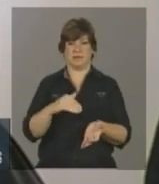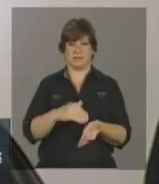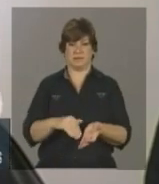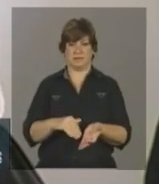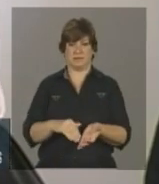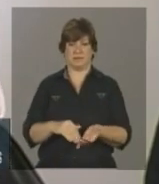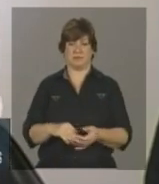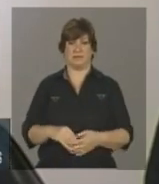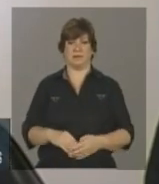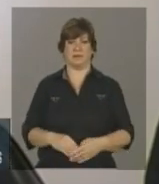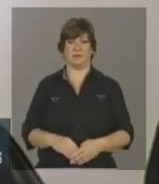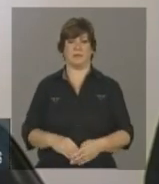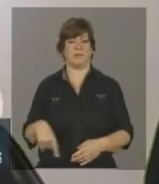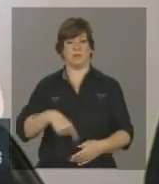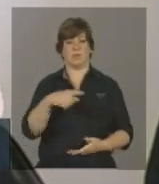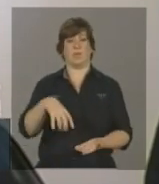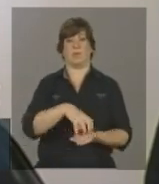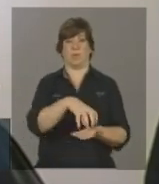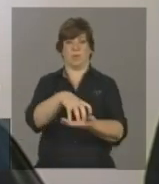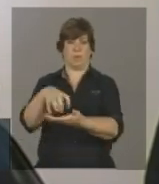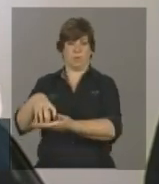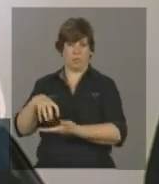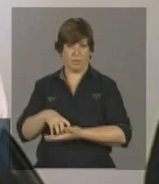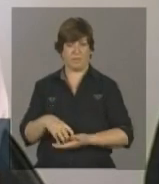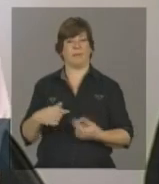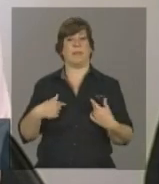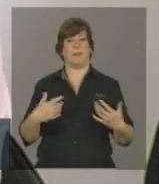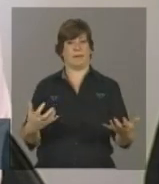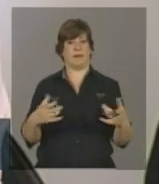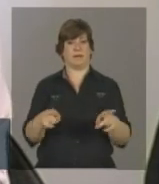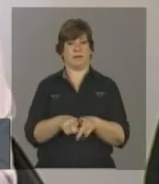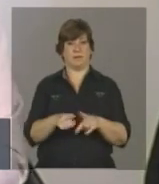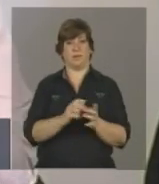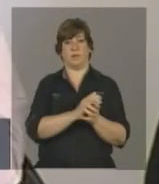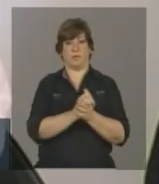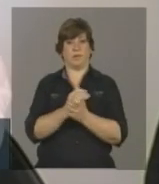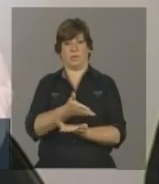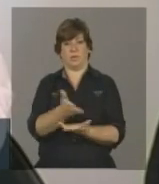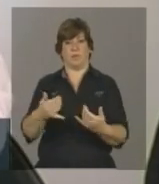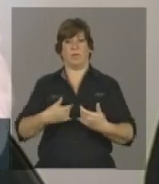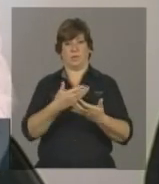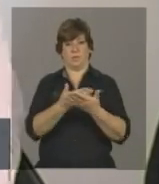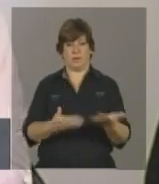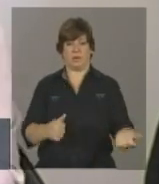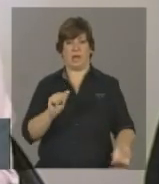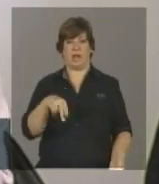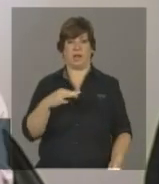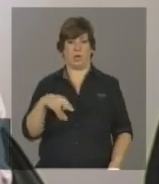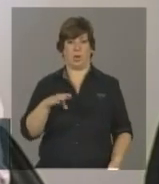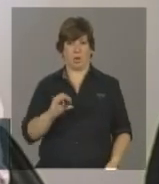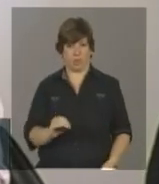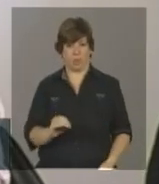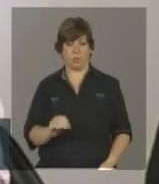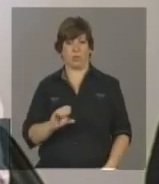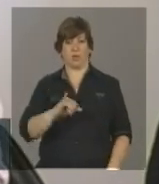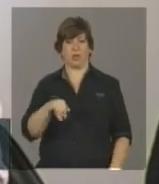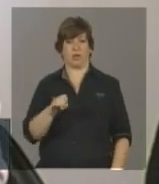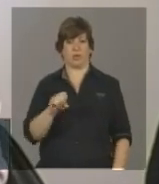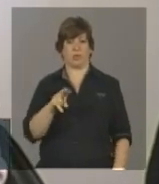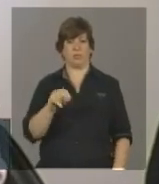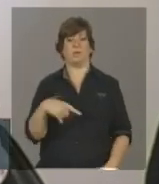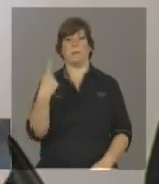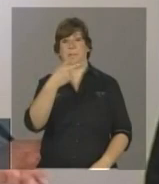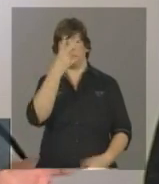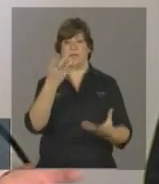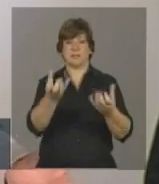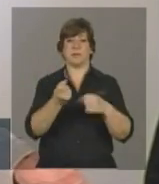pelas entidades. Eu quero também cumprimentar os homenageados, o Antônio Rubens Souza de Jesus. O